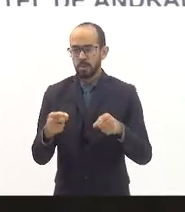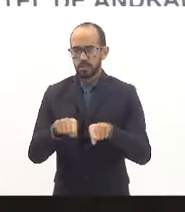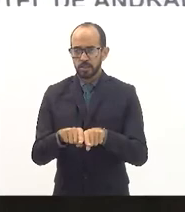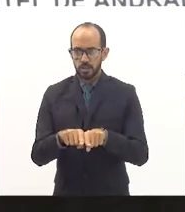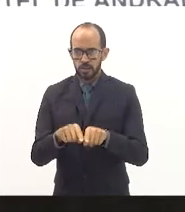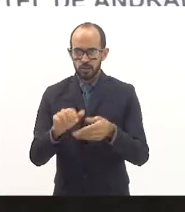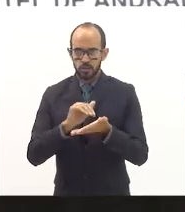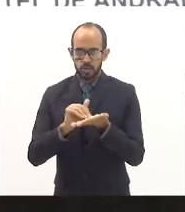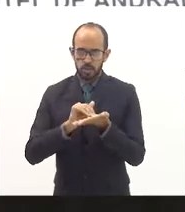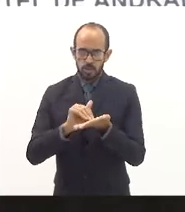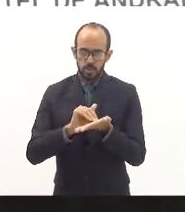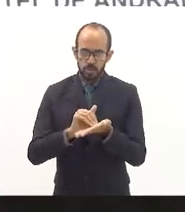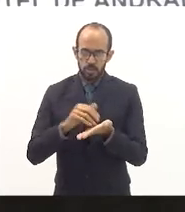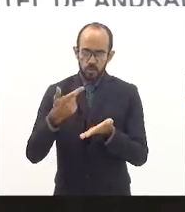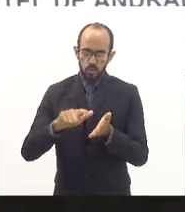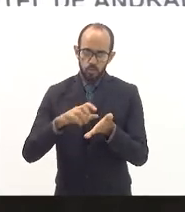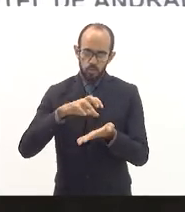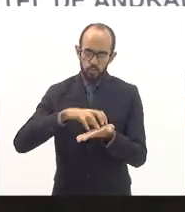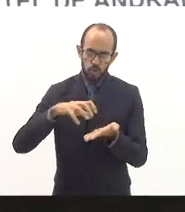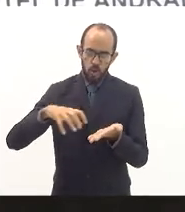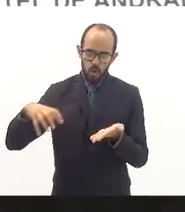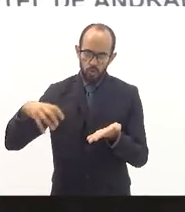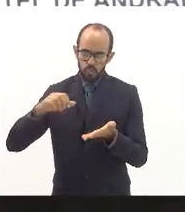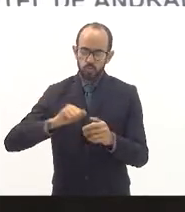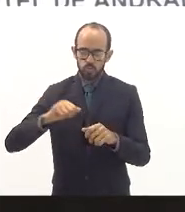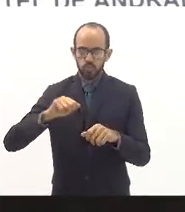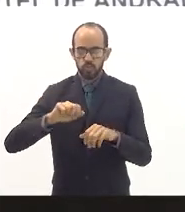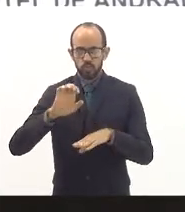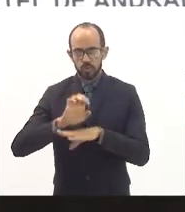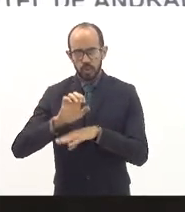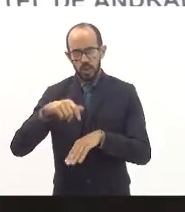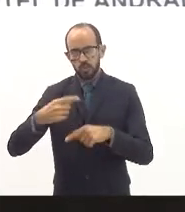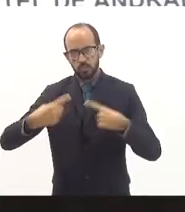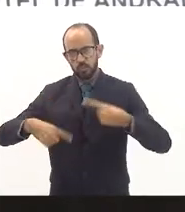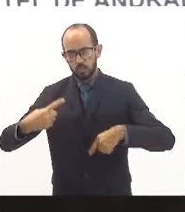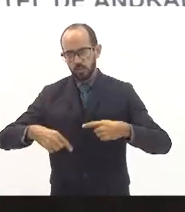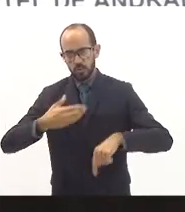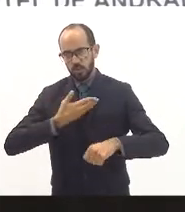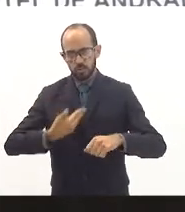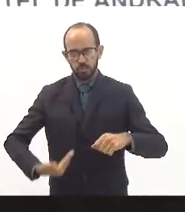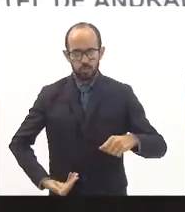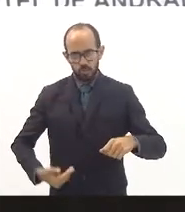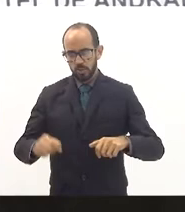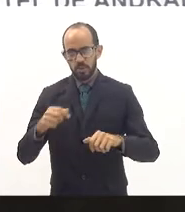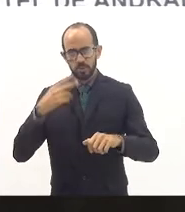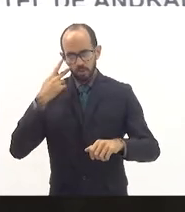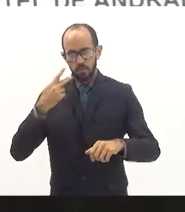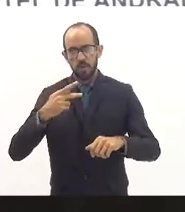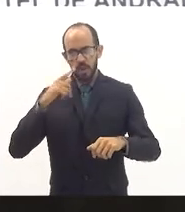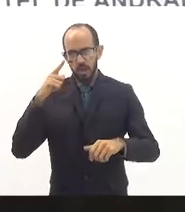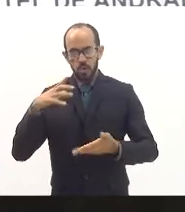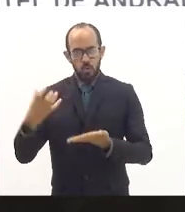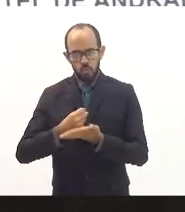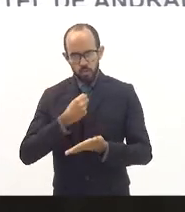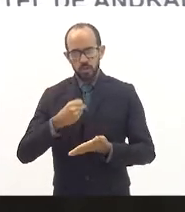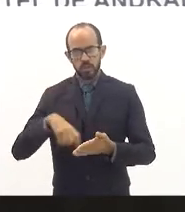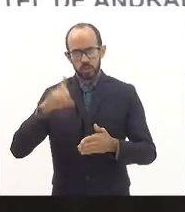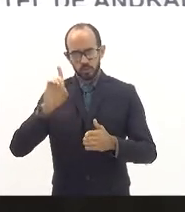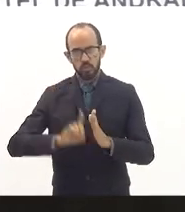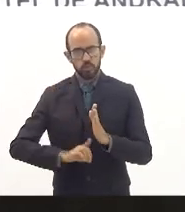e demais órgãos do Estado, políticas públicas destinadas à conquista dos direitos